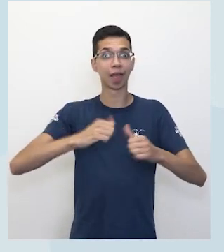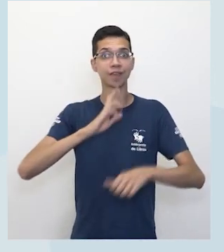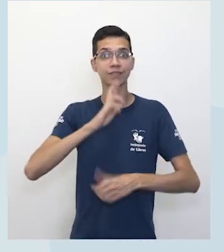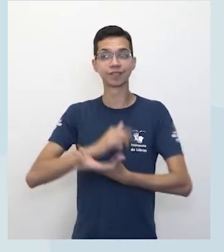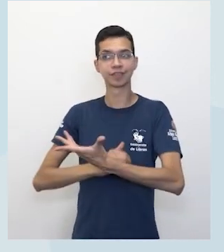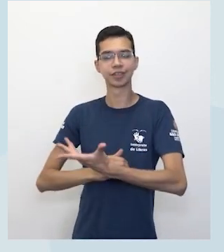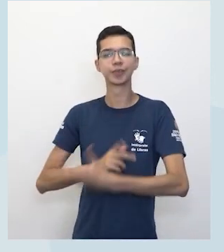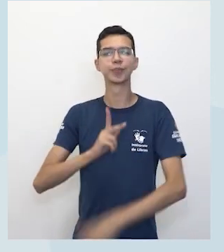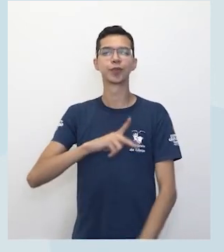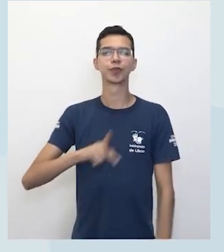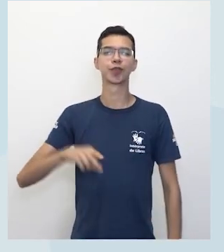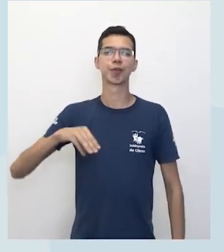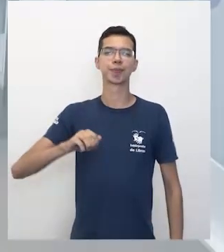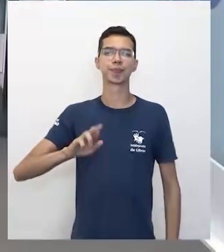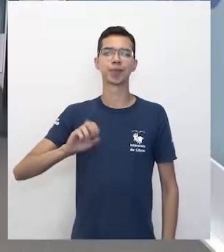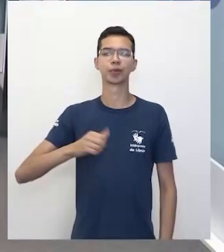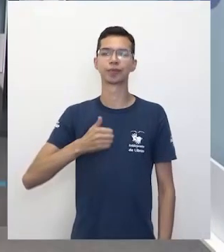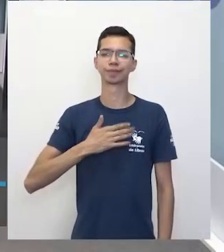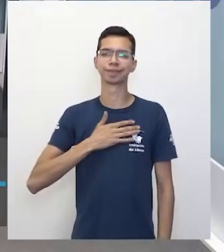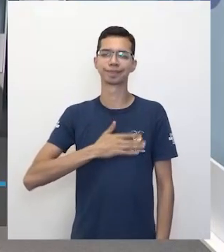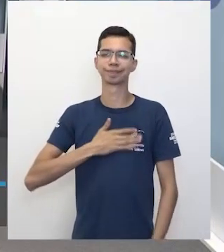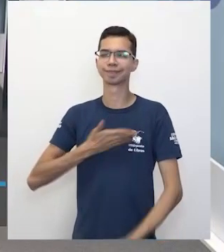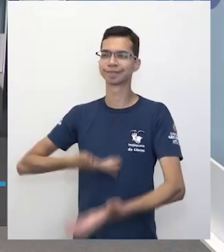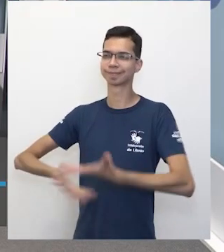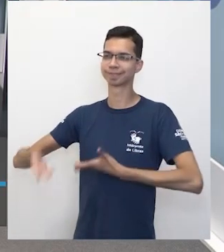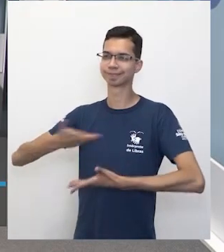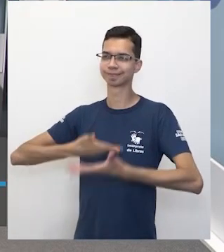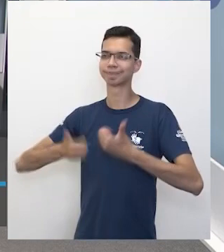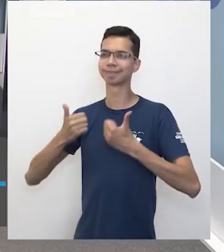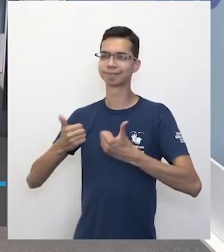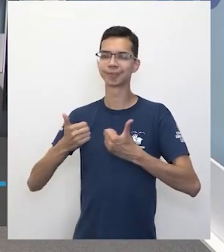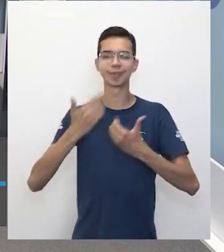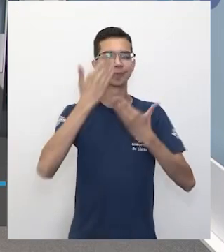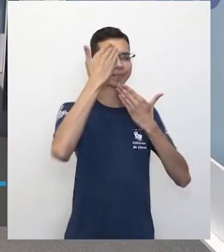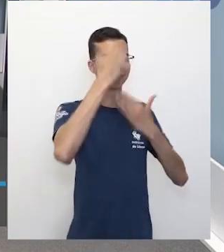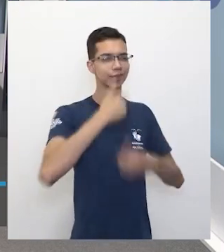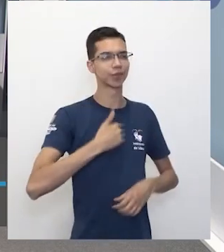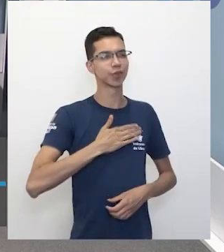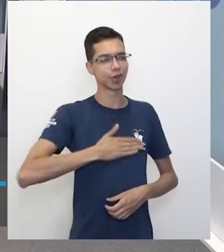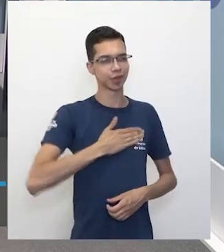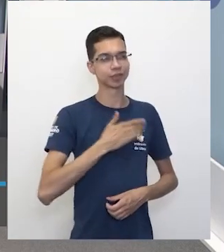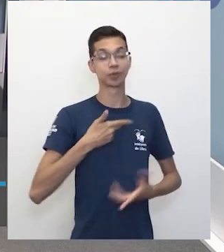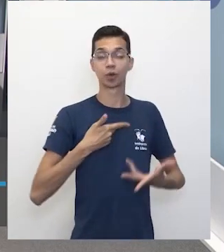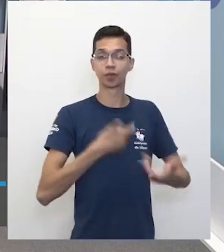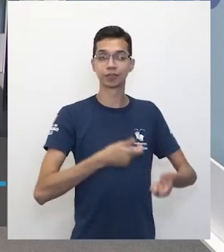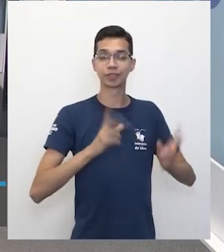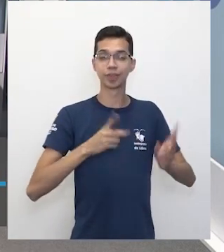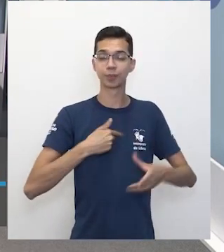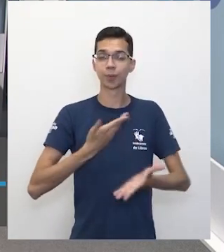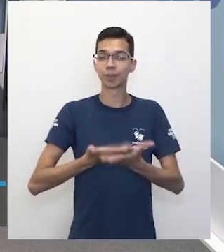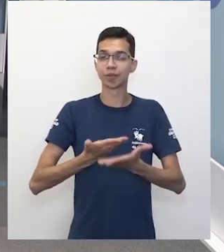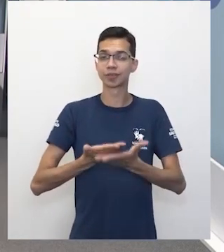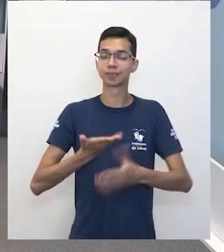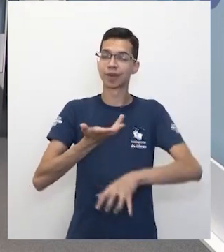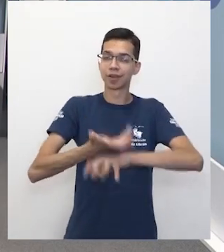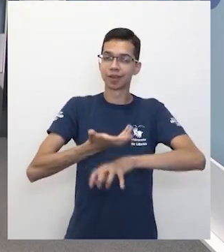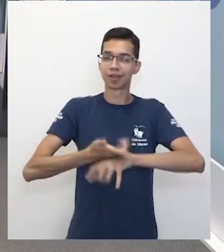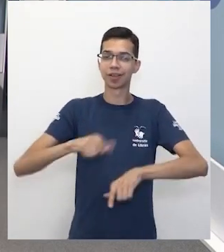um prazer, aprendi bastante, gostei de participar da aula de eletivas. Pode convidar aqui, sempre por aqui. Então, muito obrigado, gente.